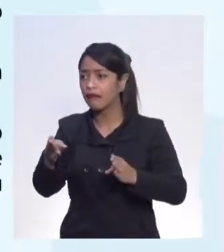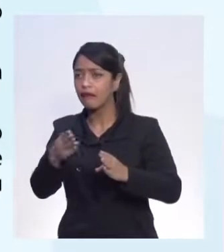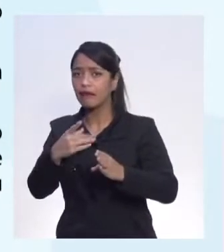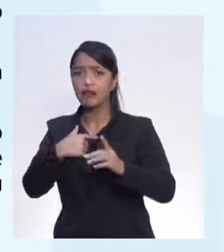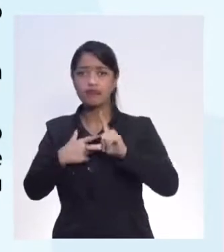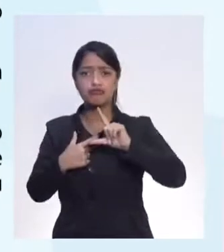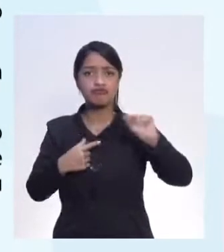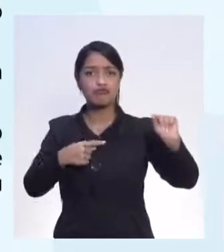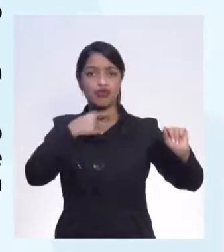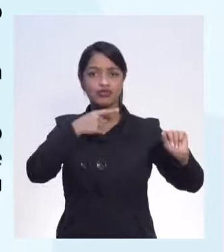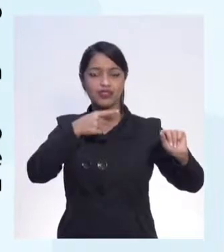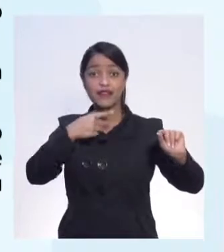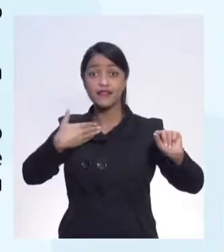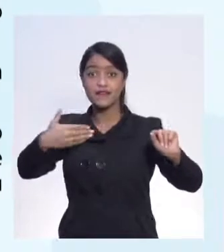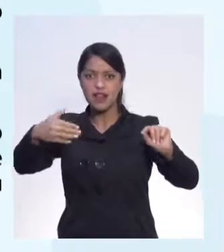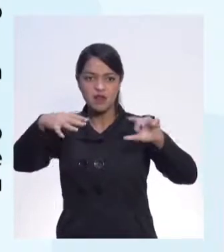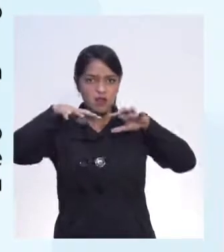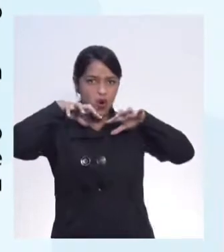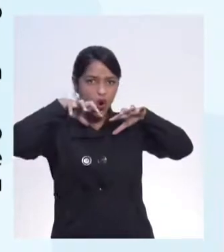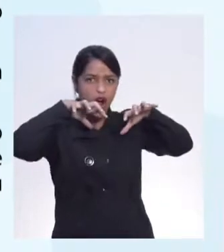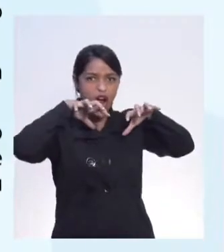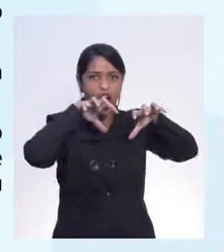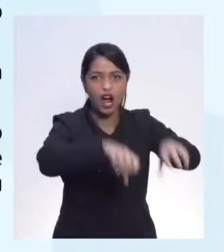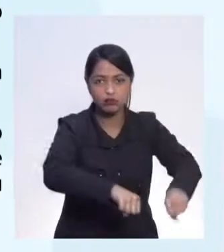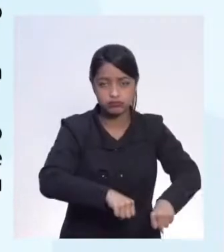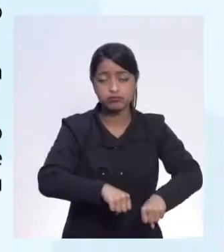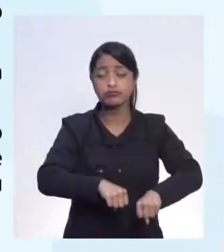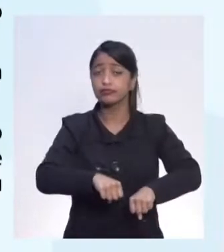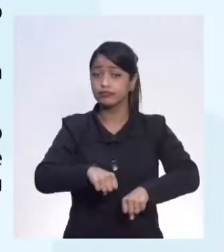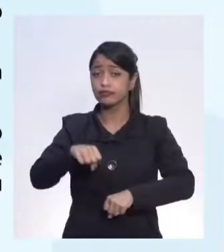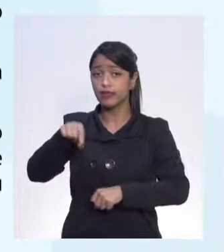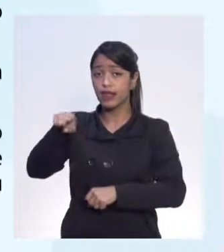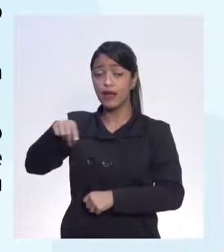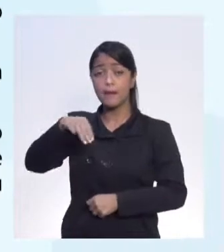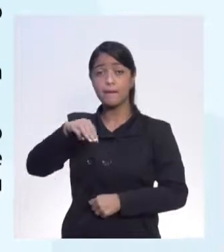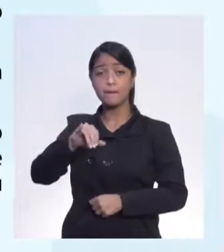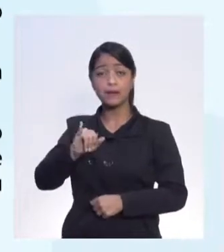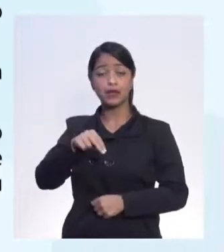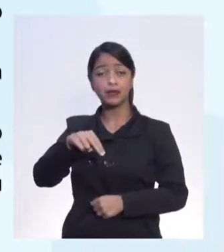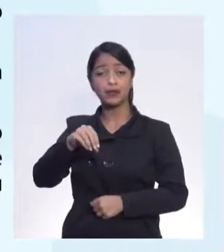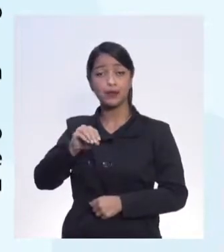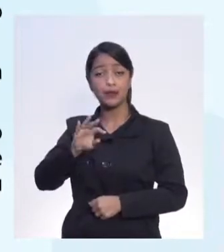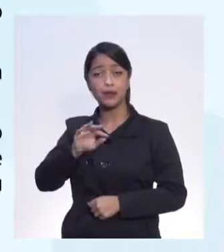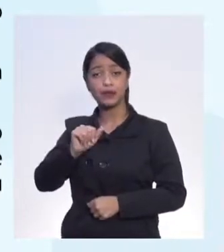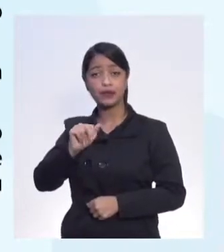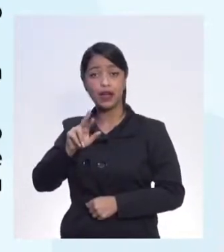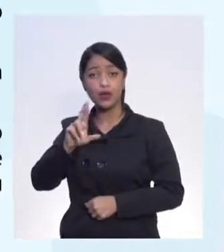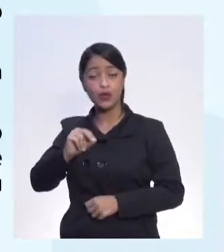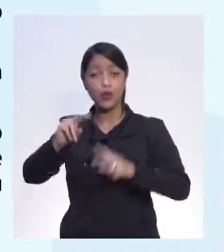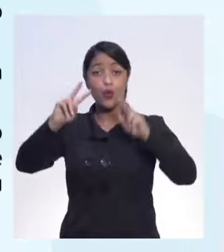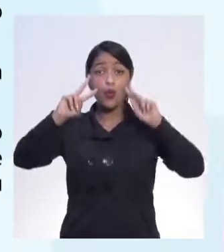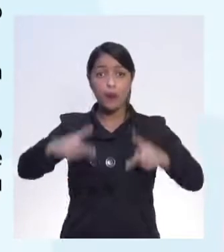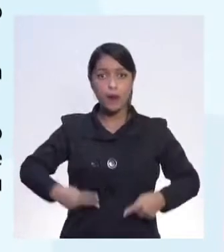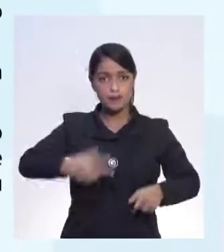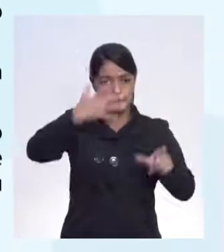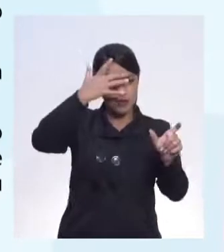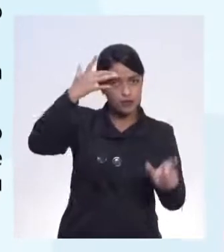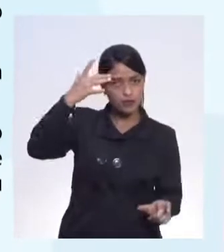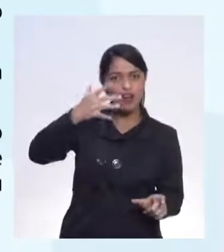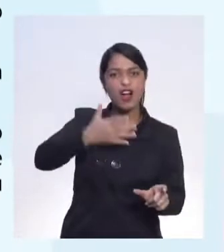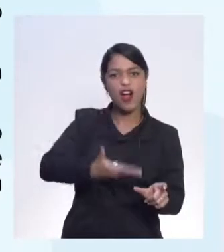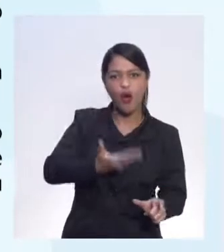pelo monstro. O Minotauro só comia carne humana. Diante do labirinto, os